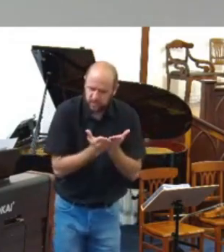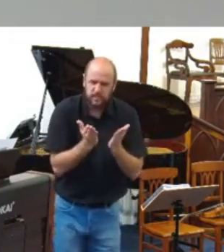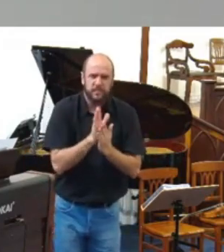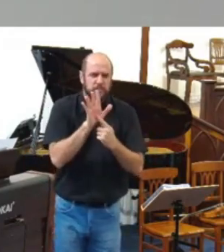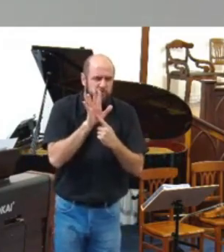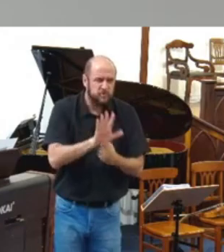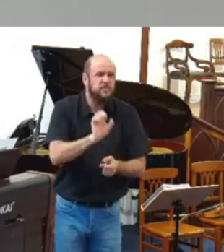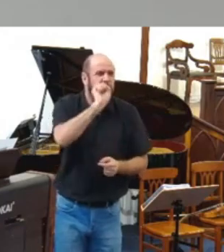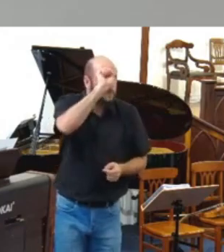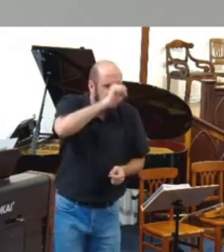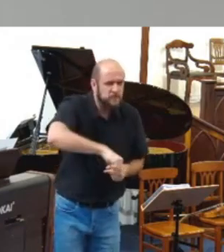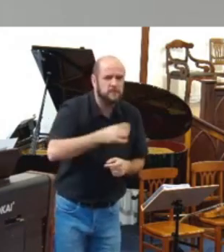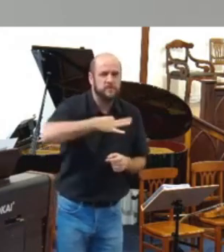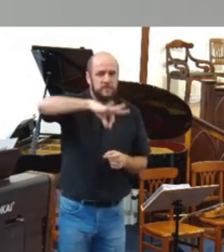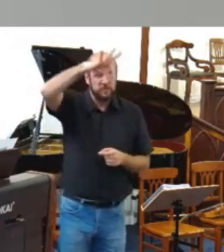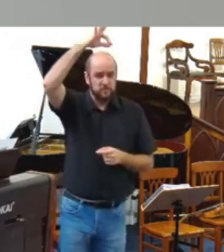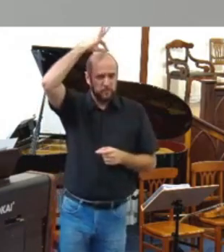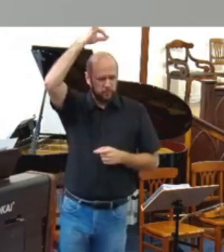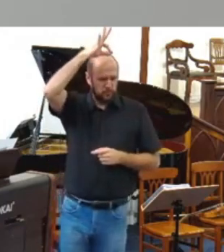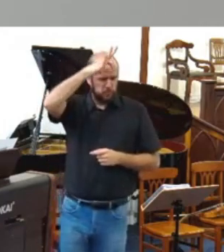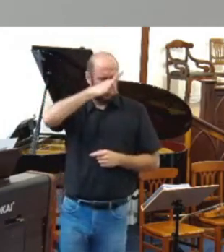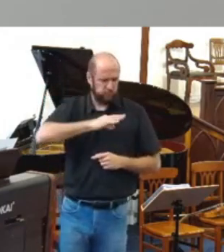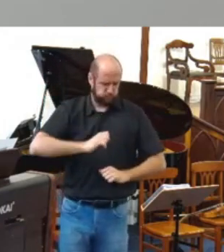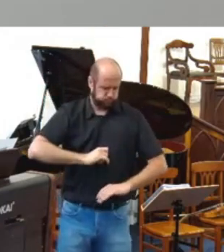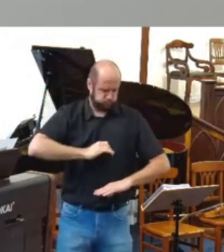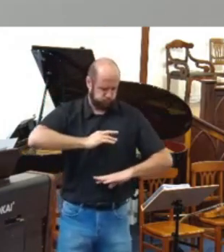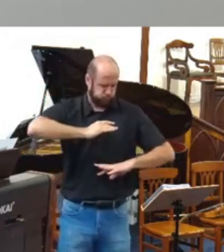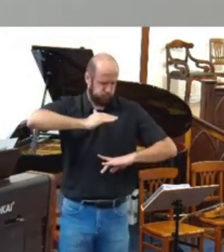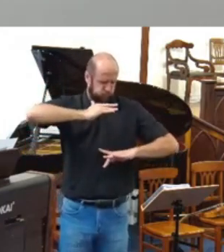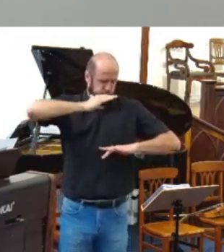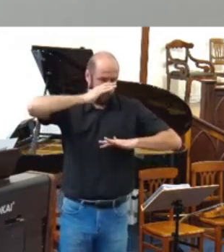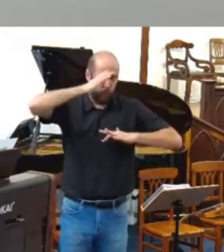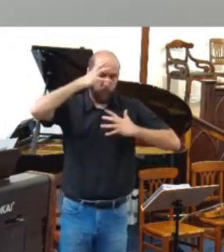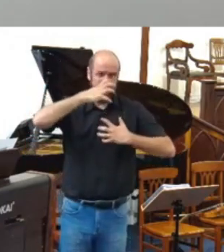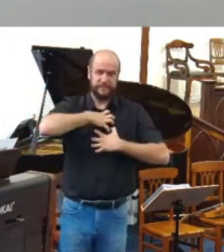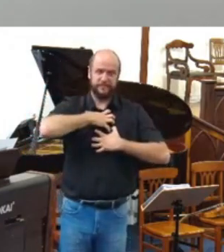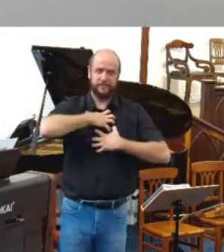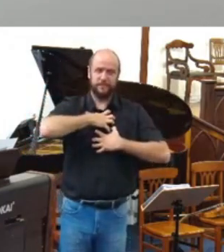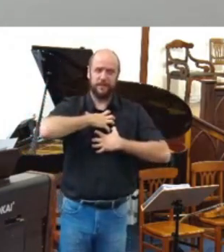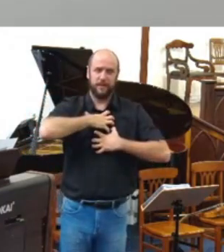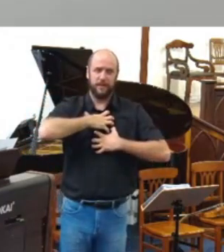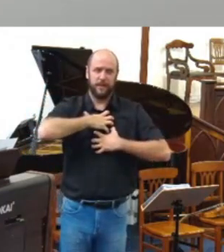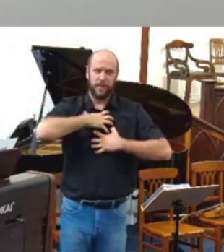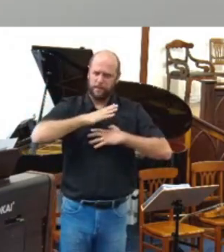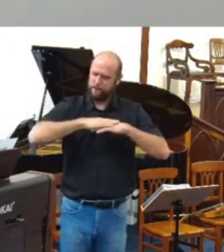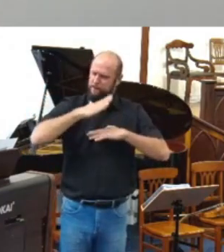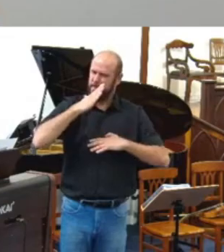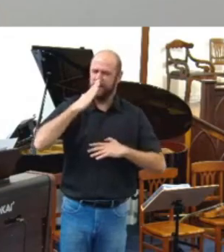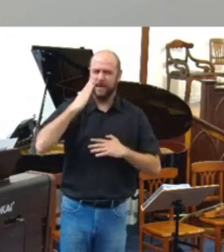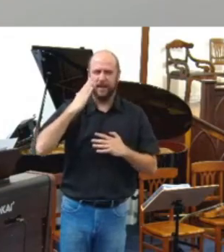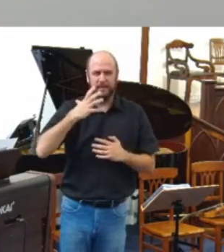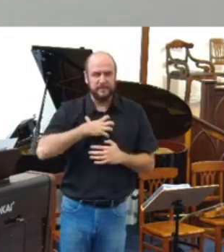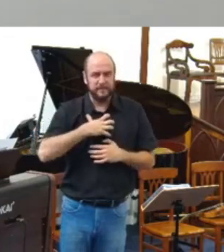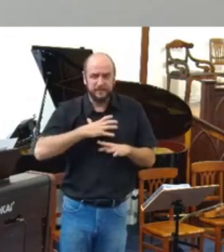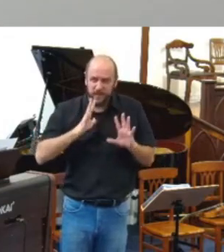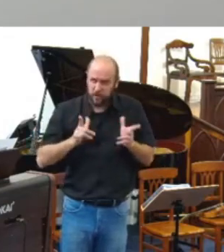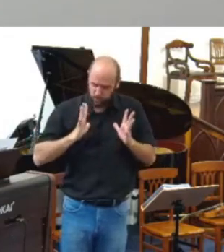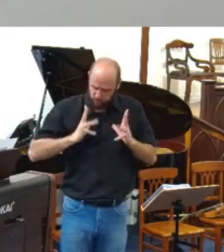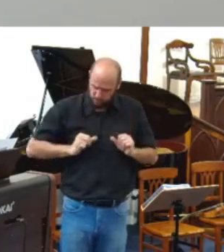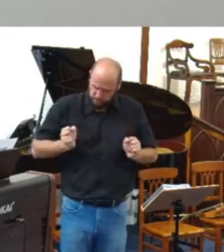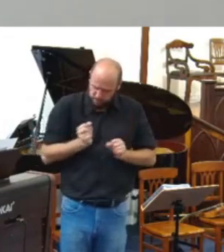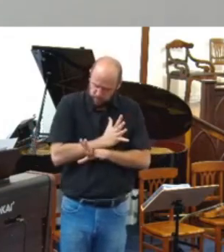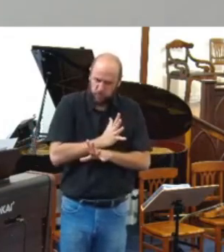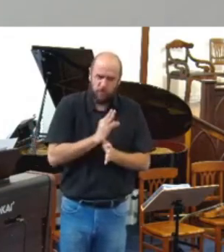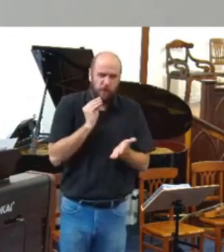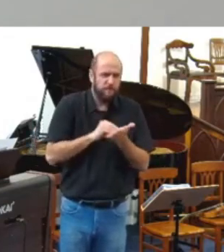o Espírito Santo nos enche, o Espírito Santo nos completa. Agora, nós temos tudo o que nós precisamos, não nos